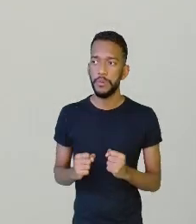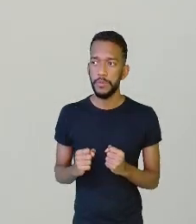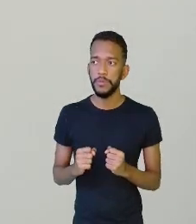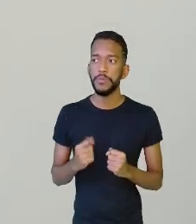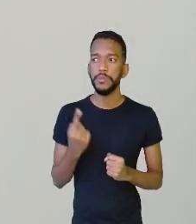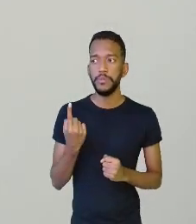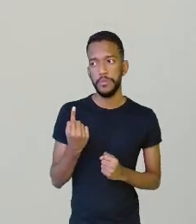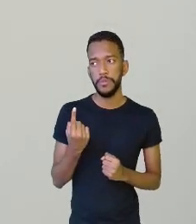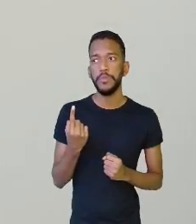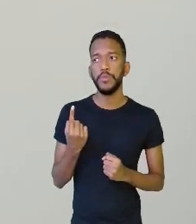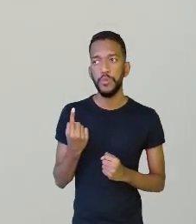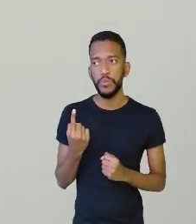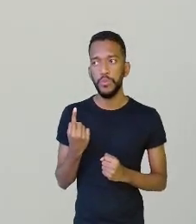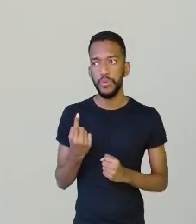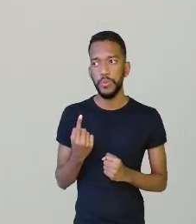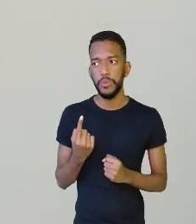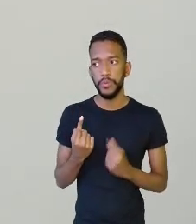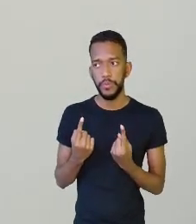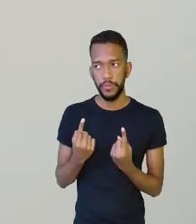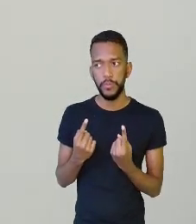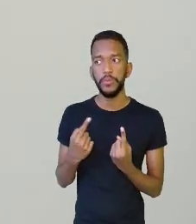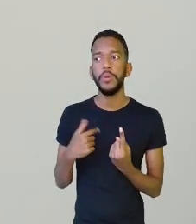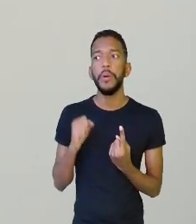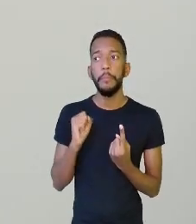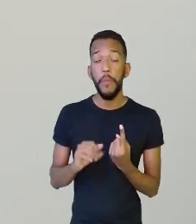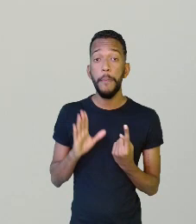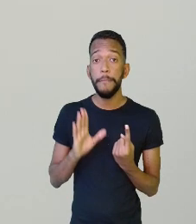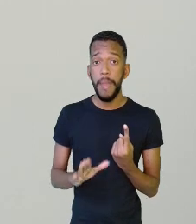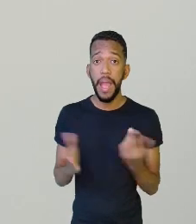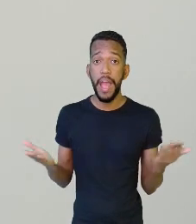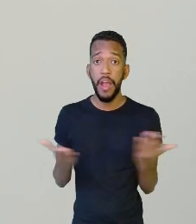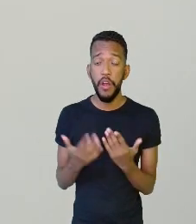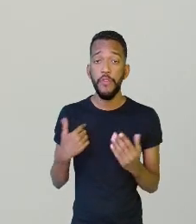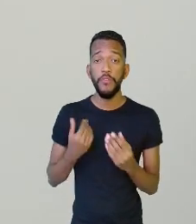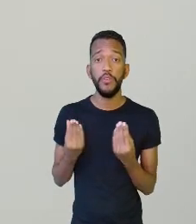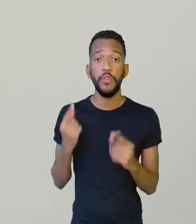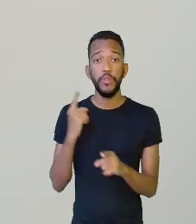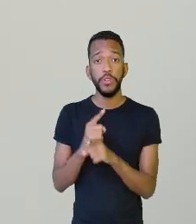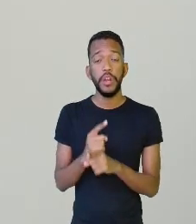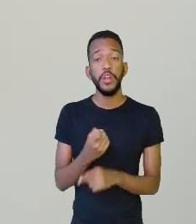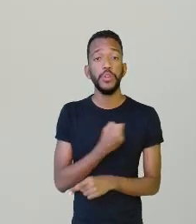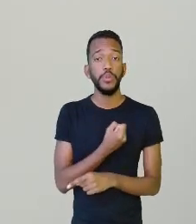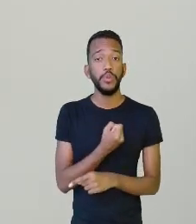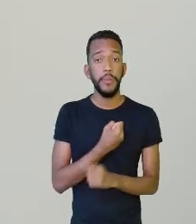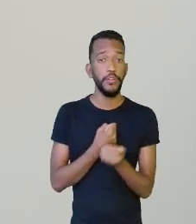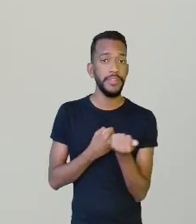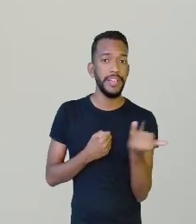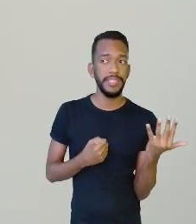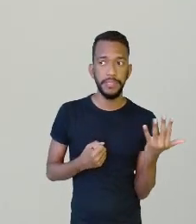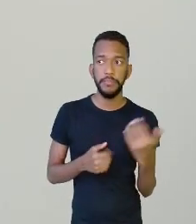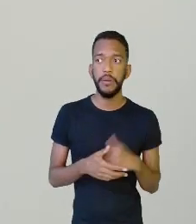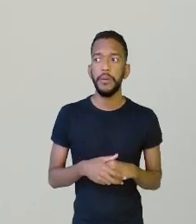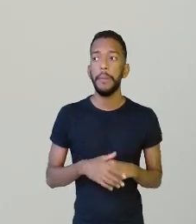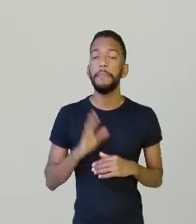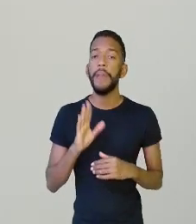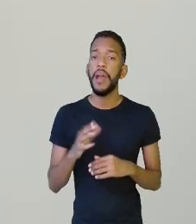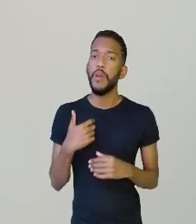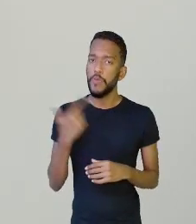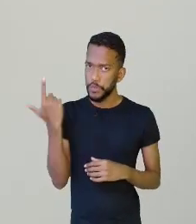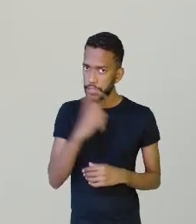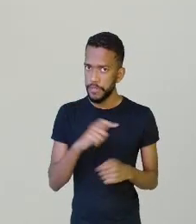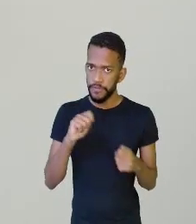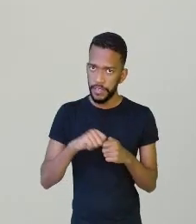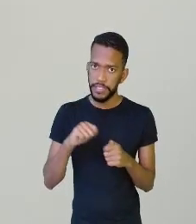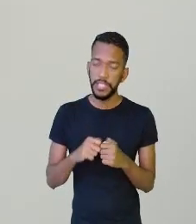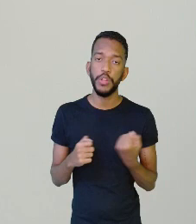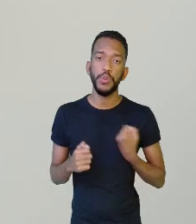dividir 1 por 2? Eu posso. Só que nesse caso eu vou encontrar um número decimal. Só que para eu fazer